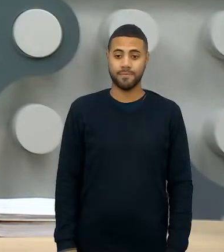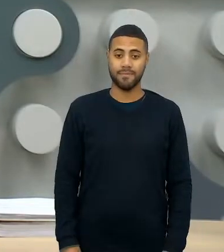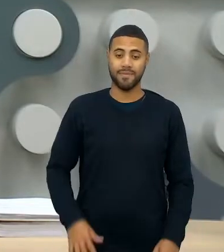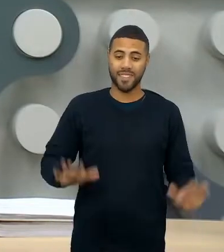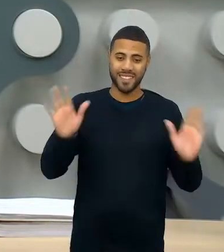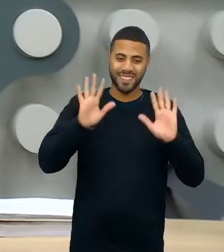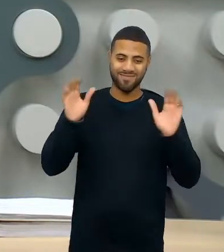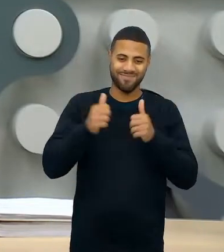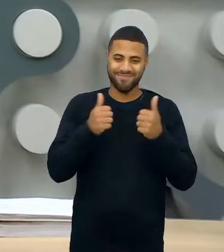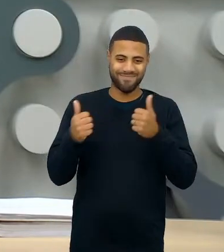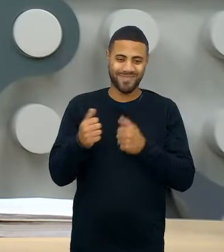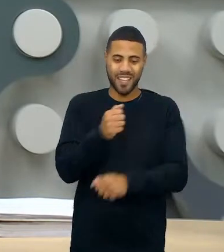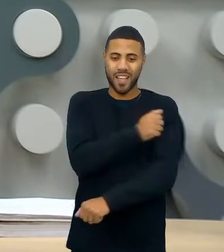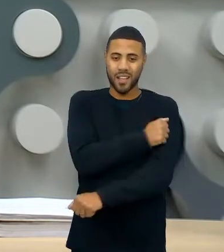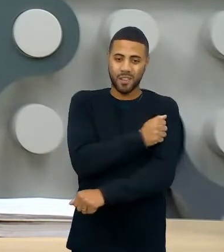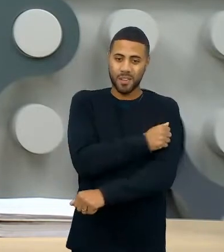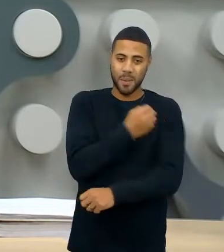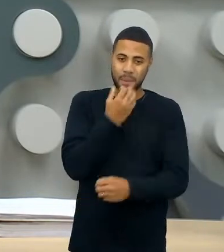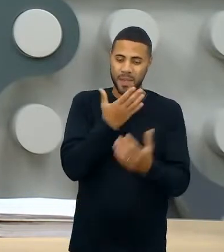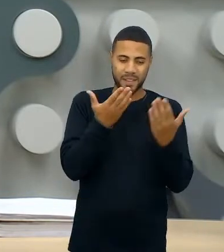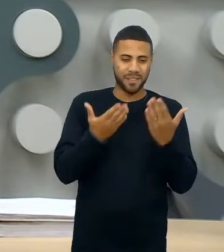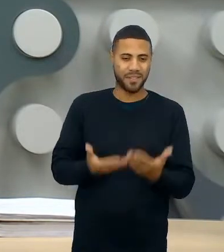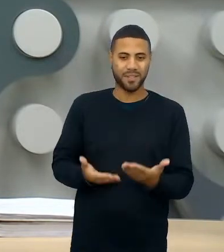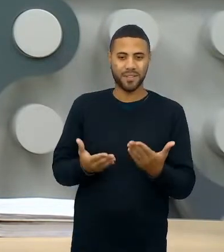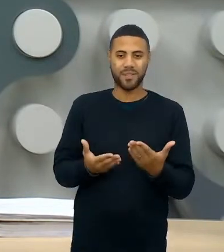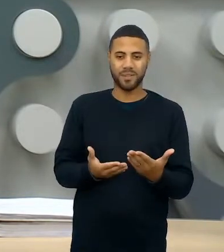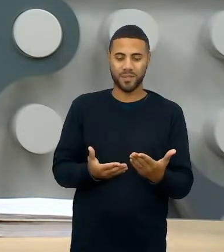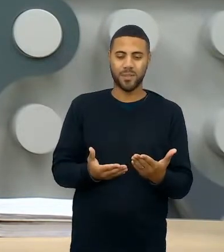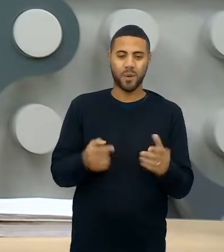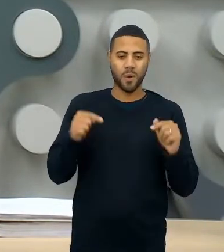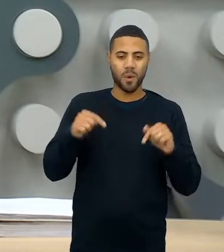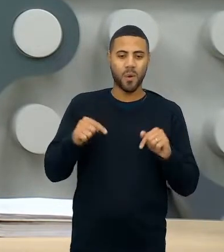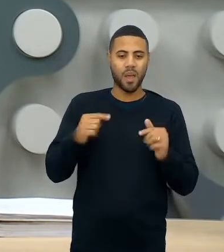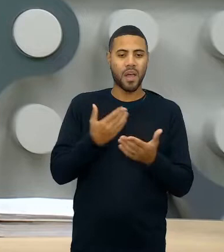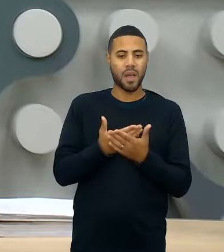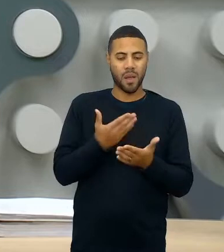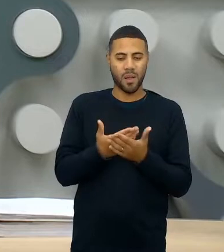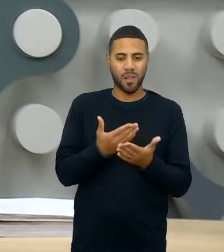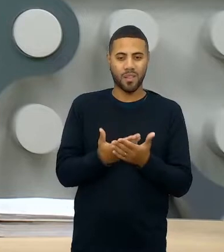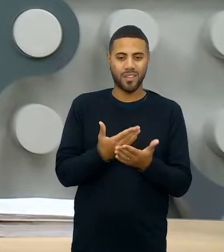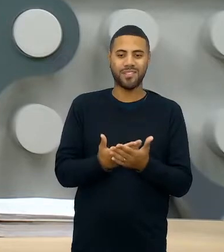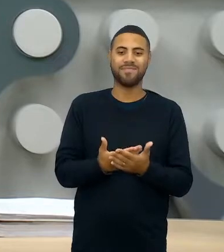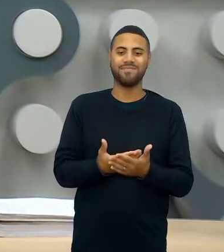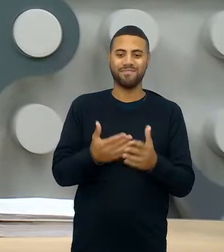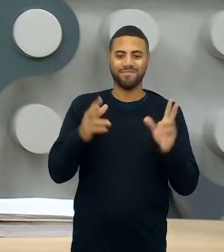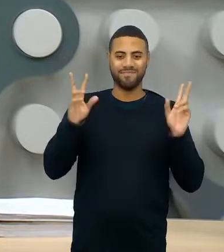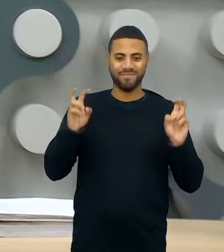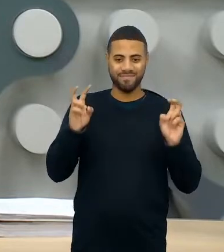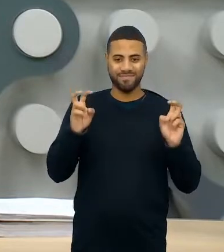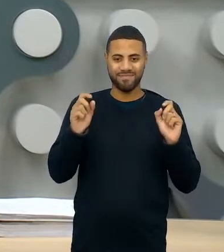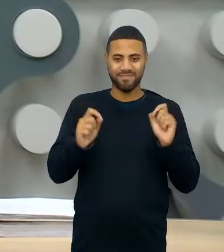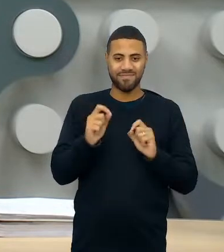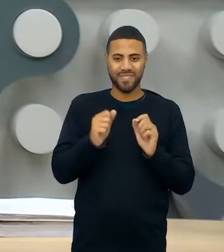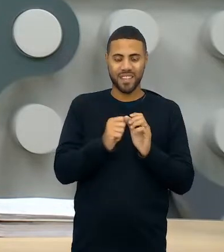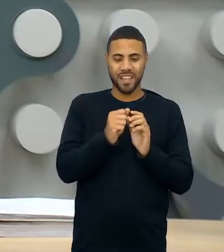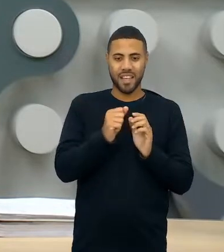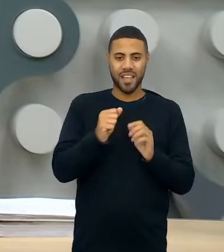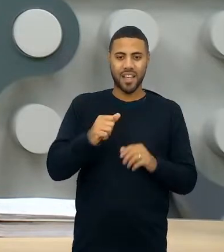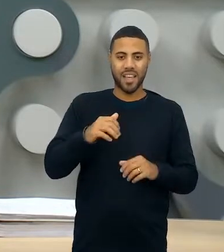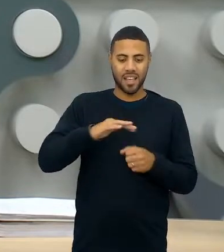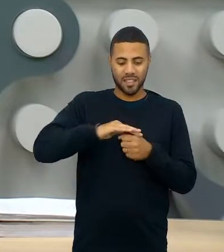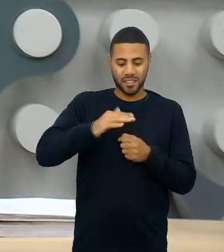Olá, estudantes! Sejam muito bem-vindos à nossa aula de hoje, do nosso componente de